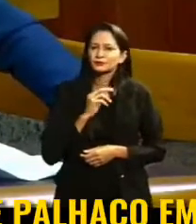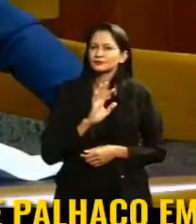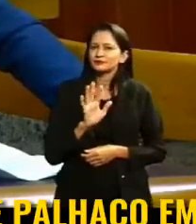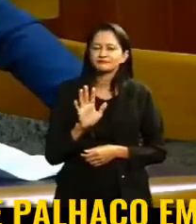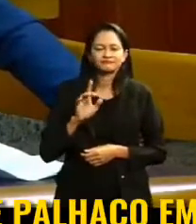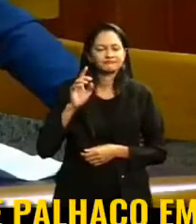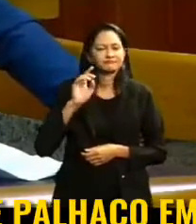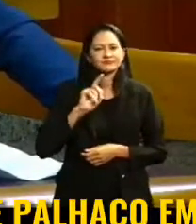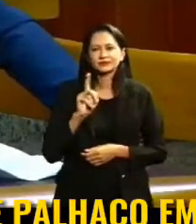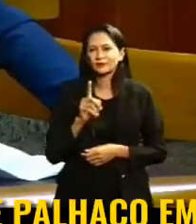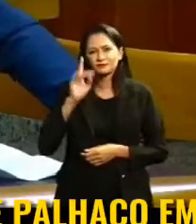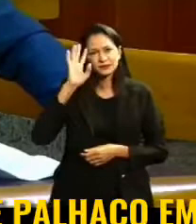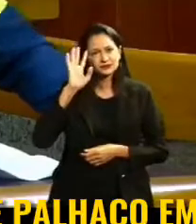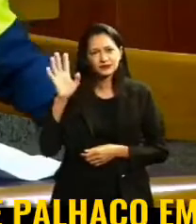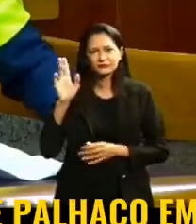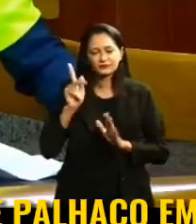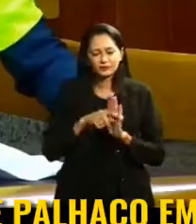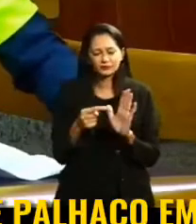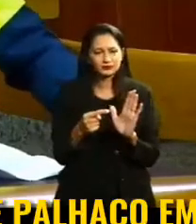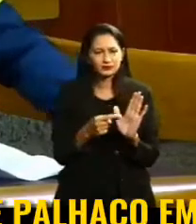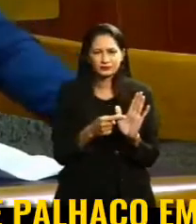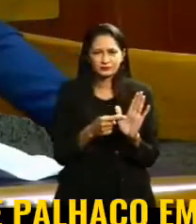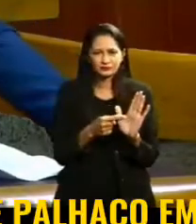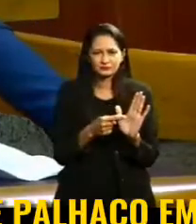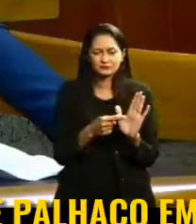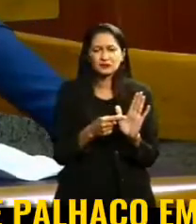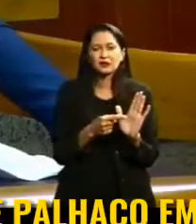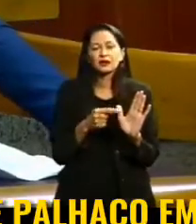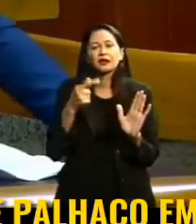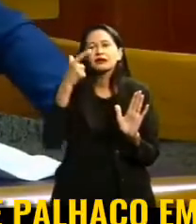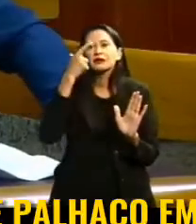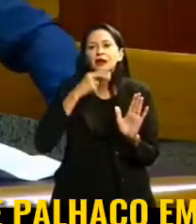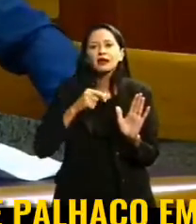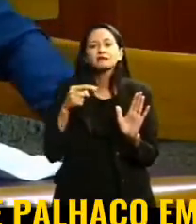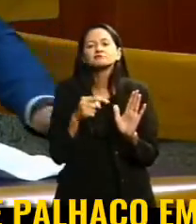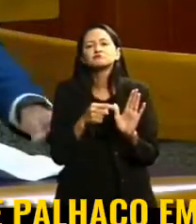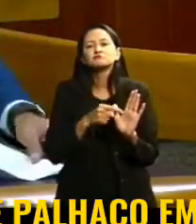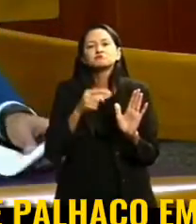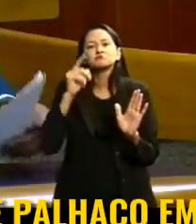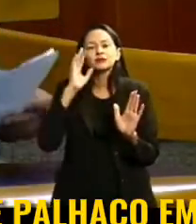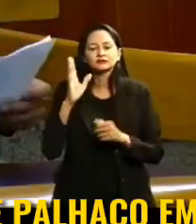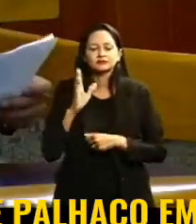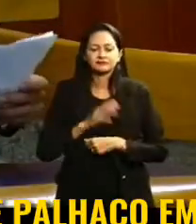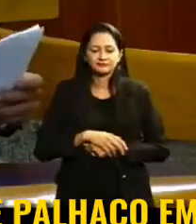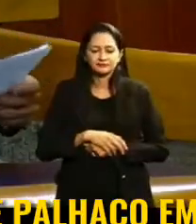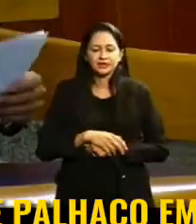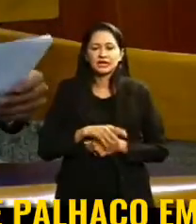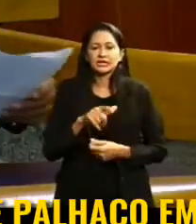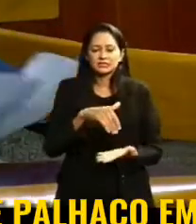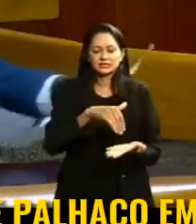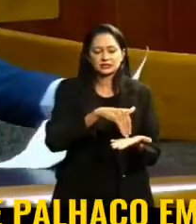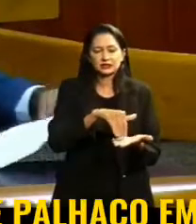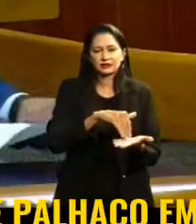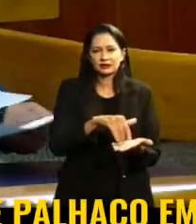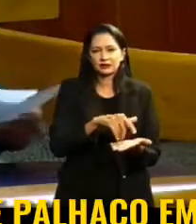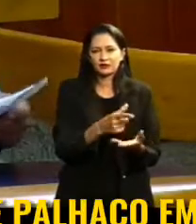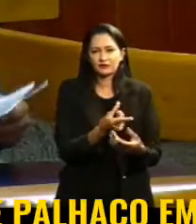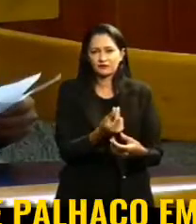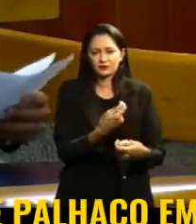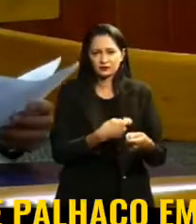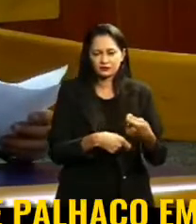forma. Não esperava. Quem esperava esse projeto de lei dessa forma é esse secretário de